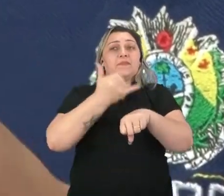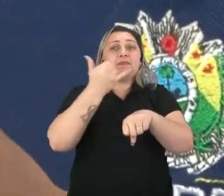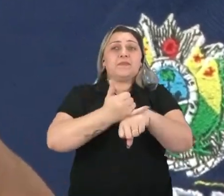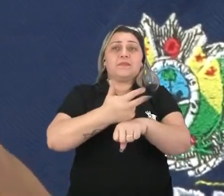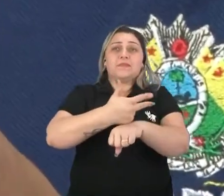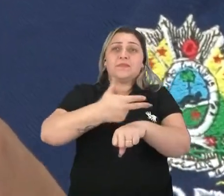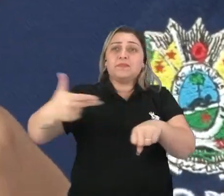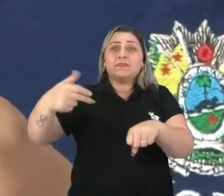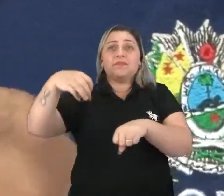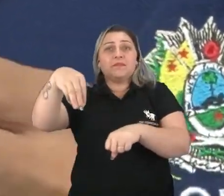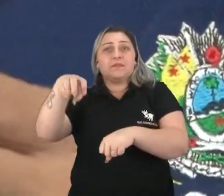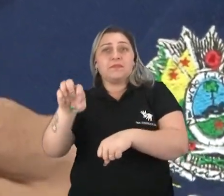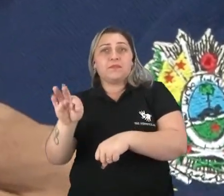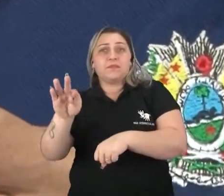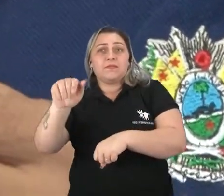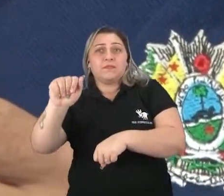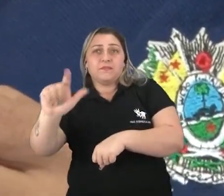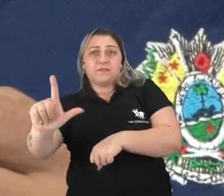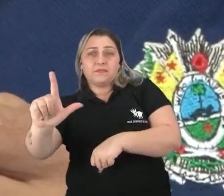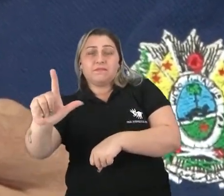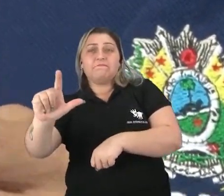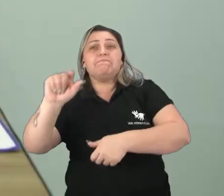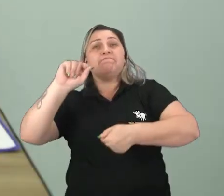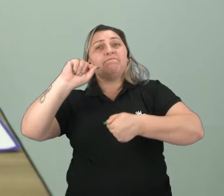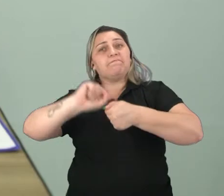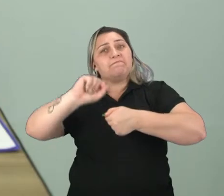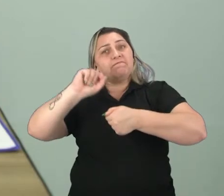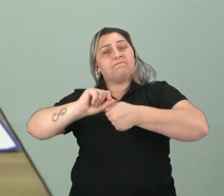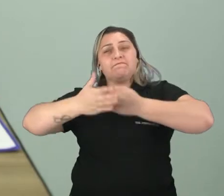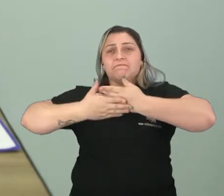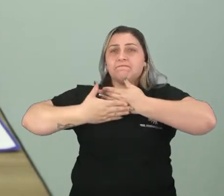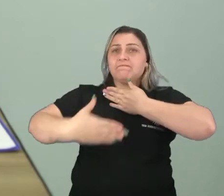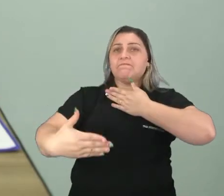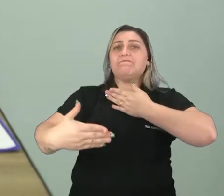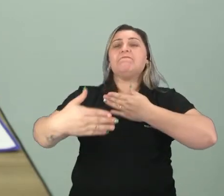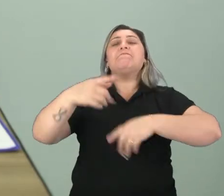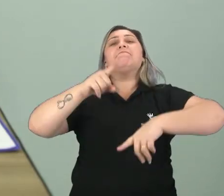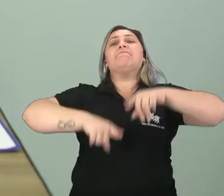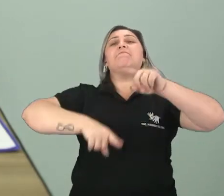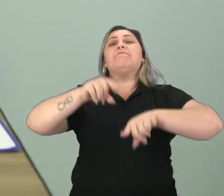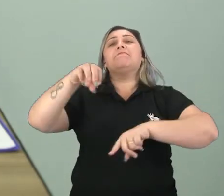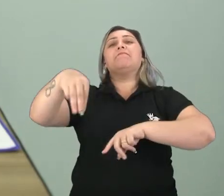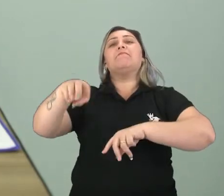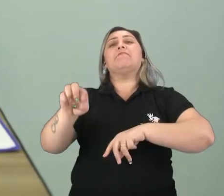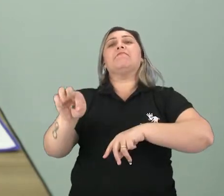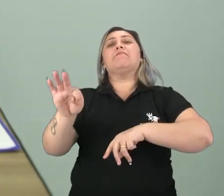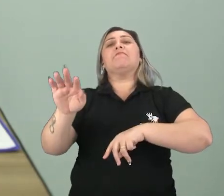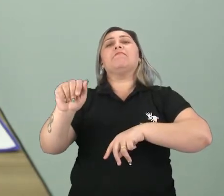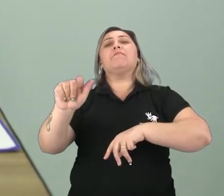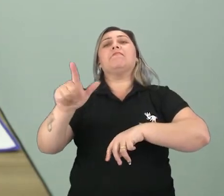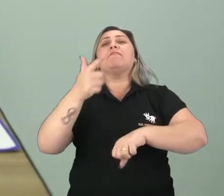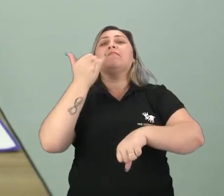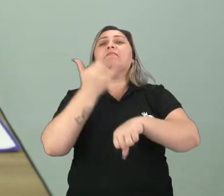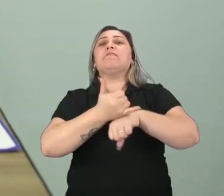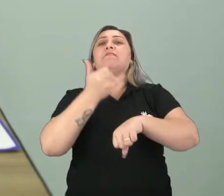metal isso mesmo as moedas são produzidas a partir do material chamado